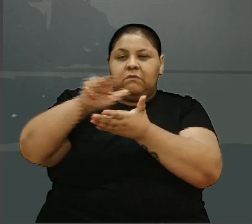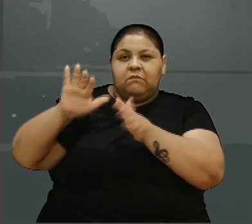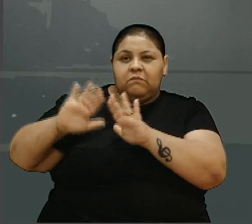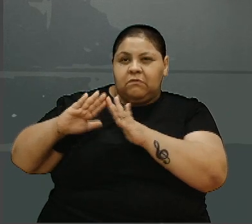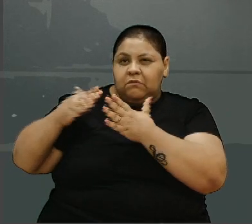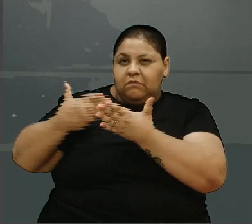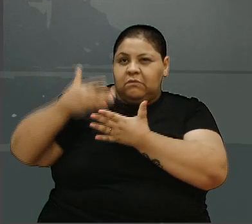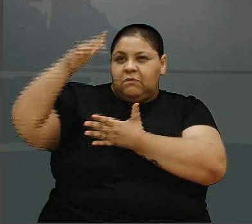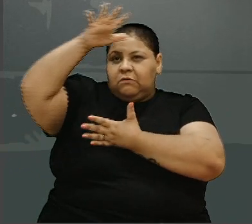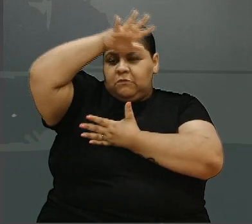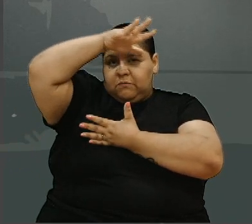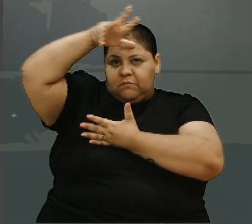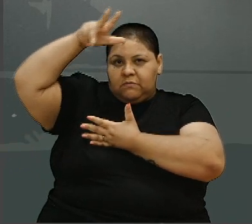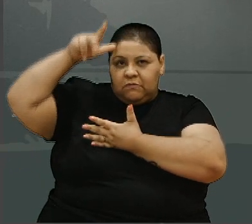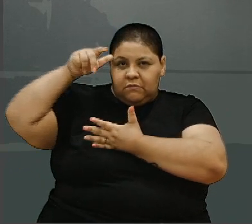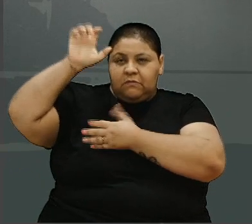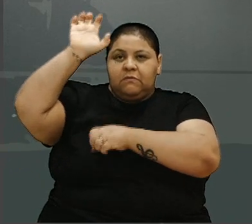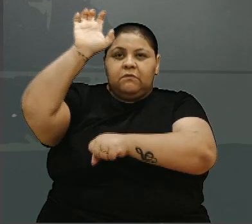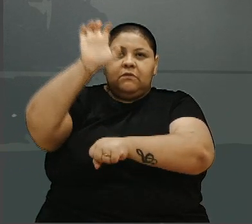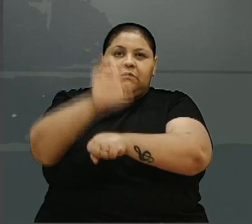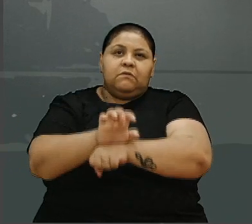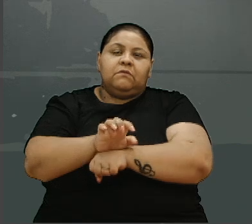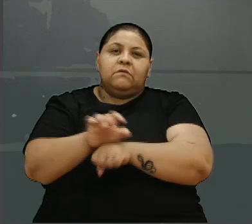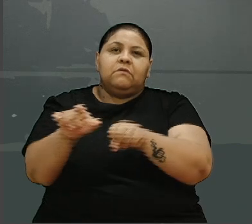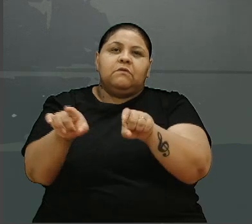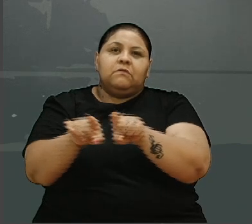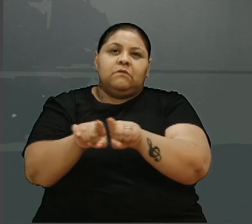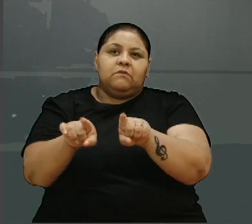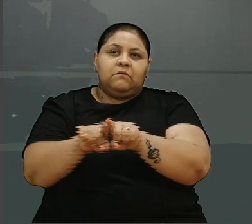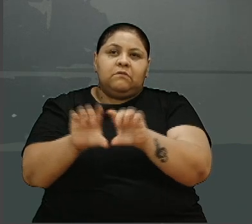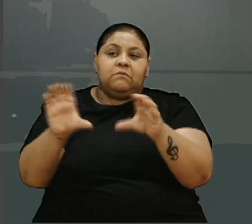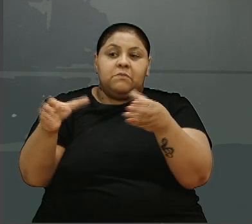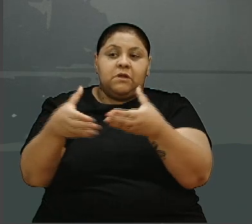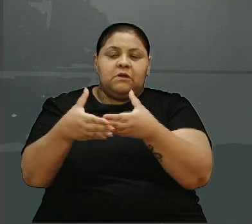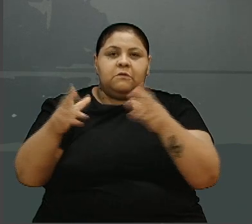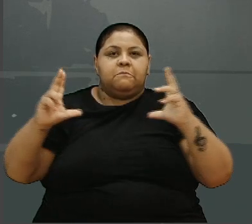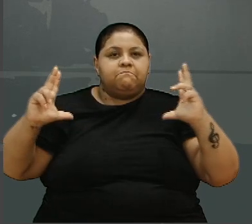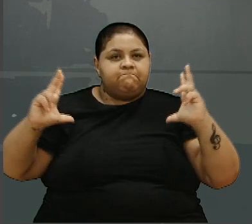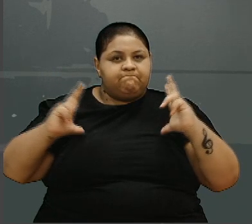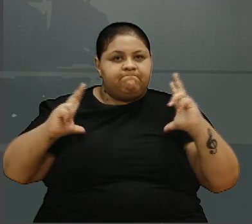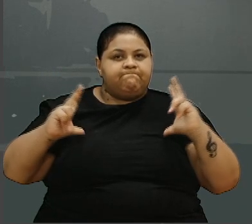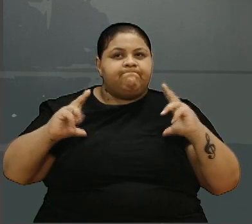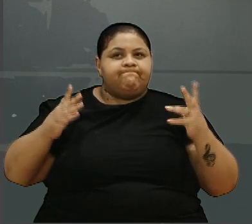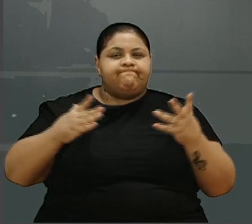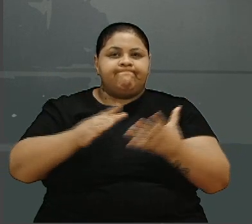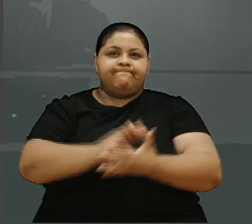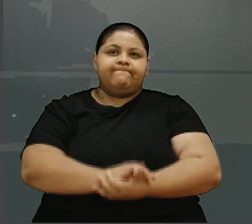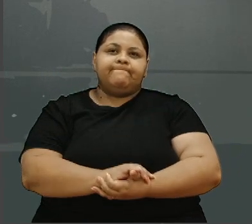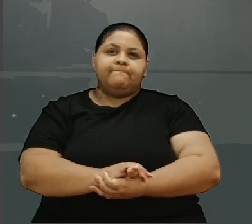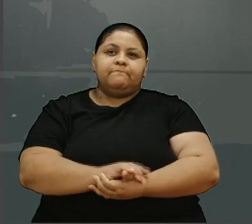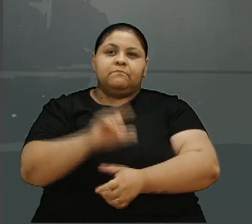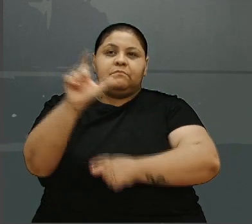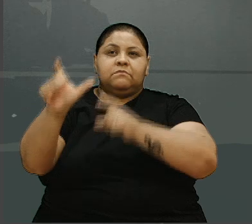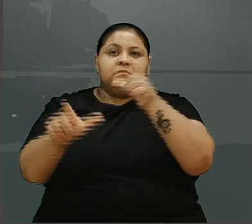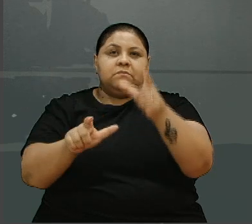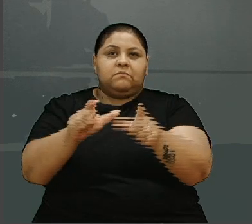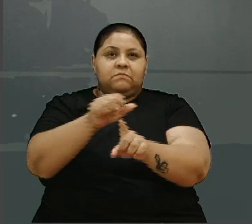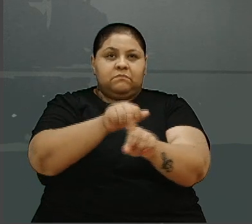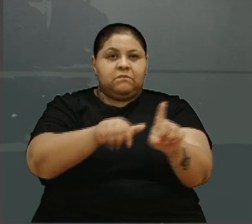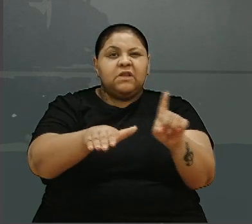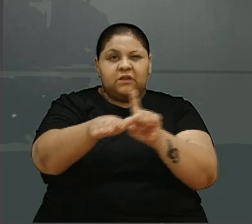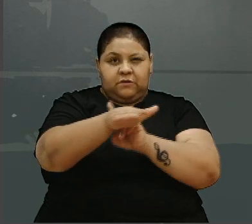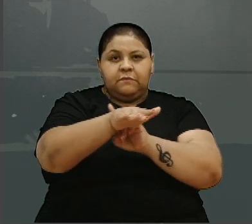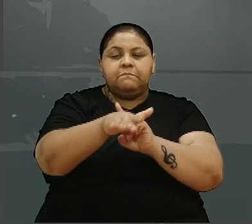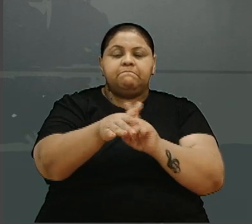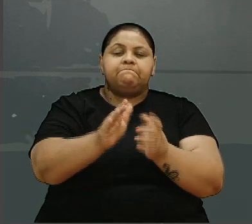escolas municipais, estaduais, também da rede privada, e pessoas da sociedade